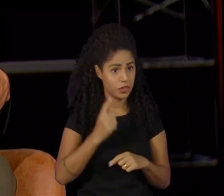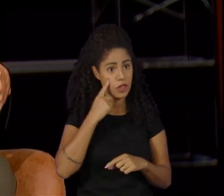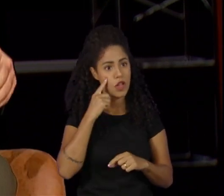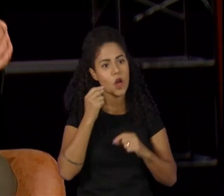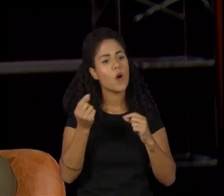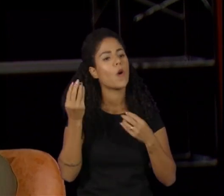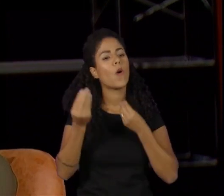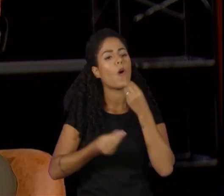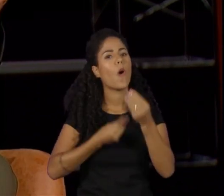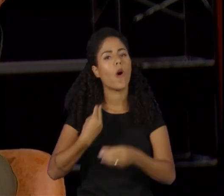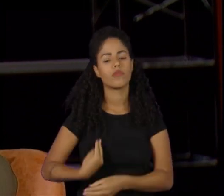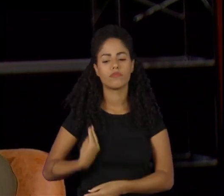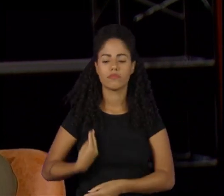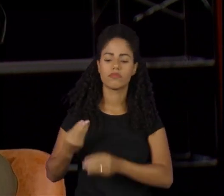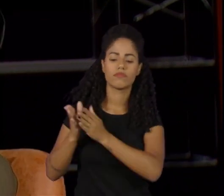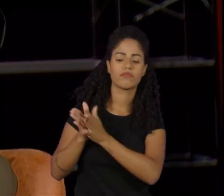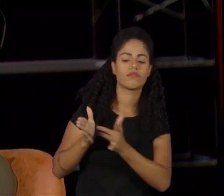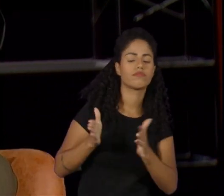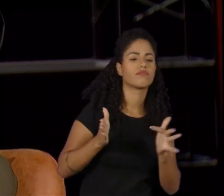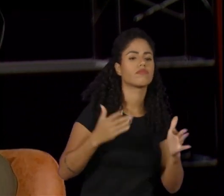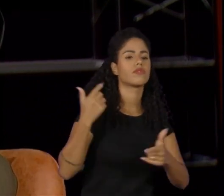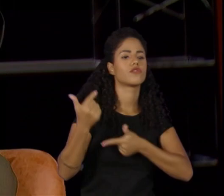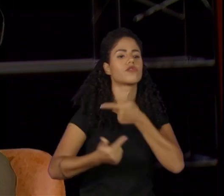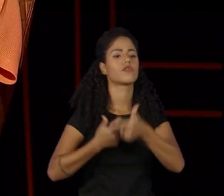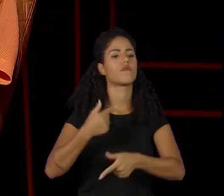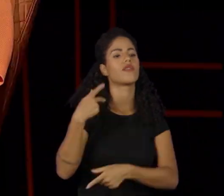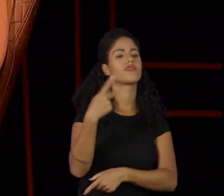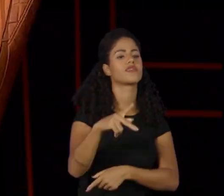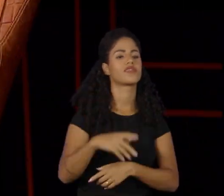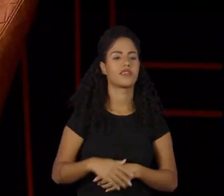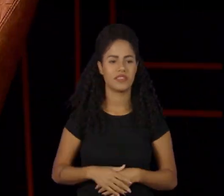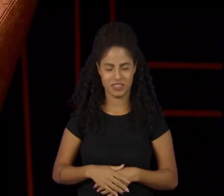seu de trabalho e de sinuca.